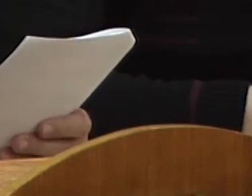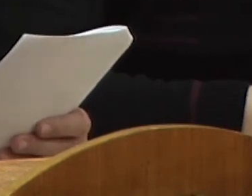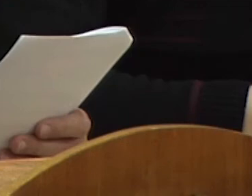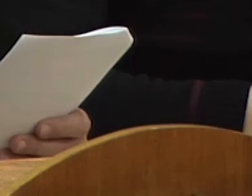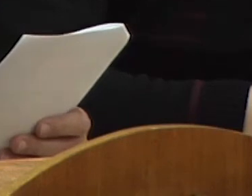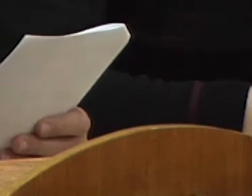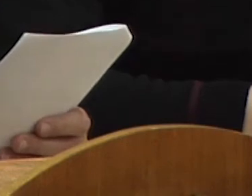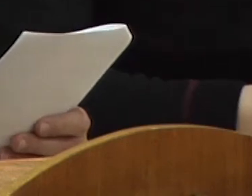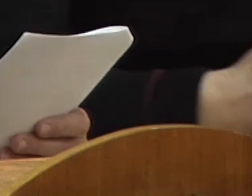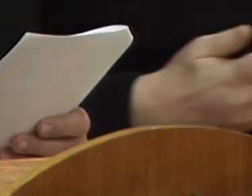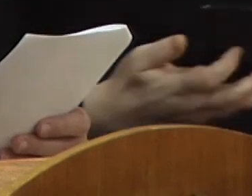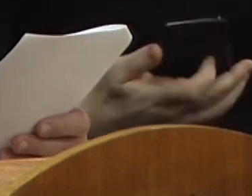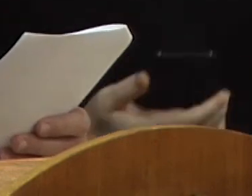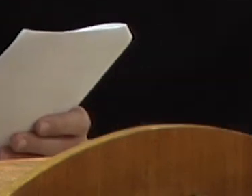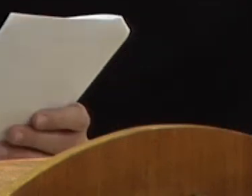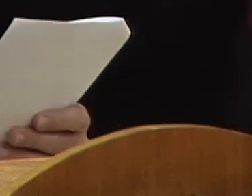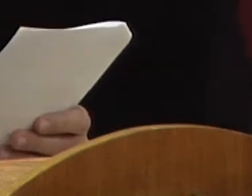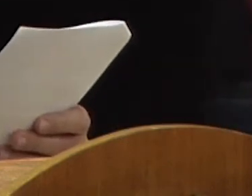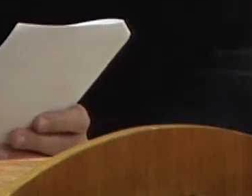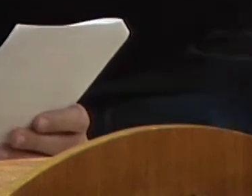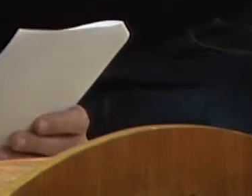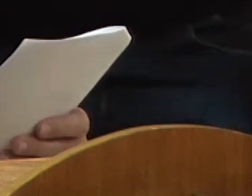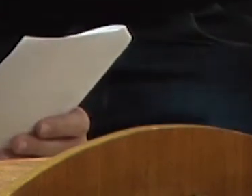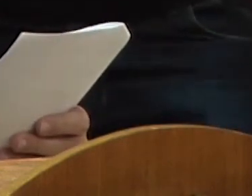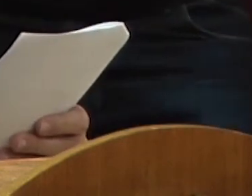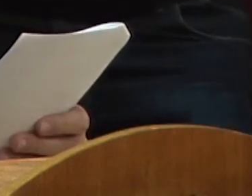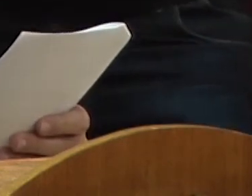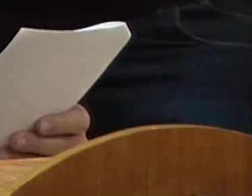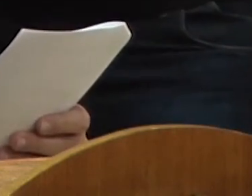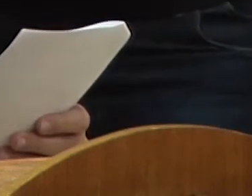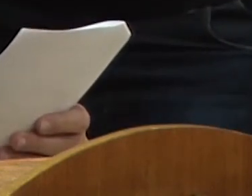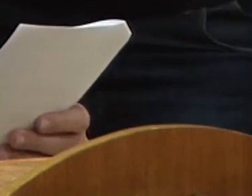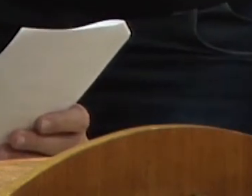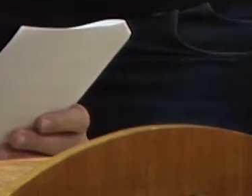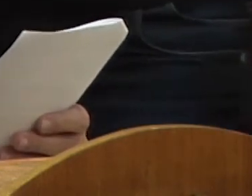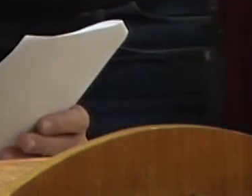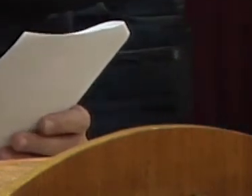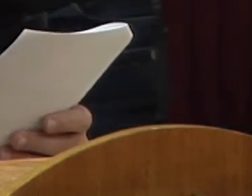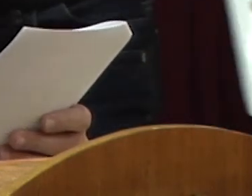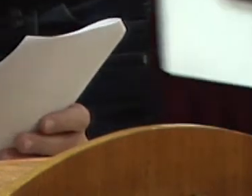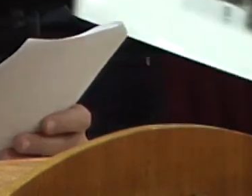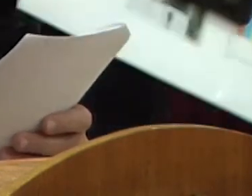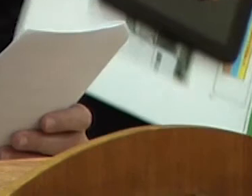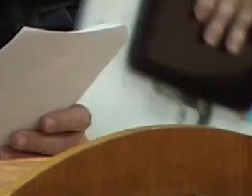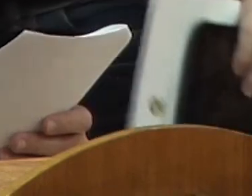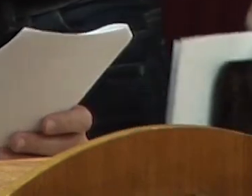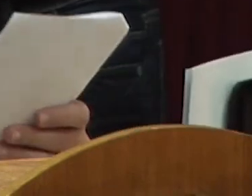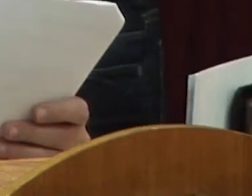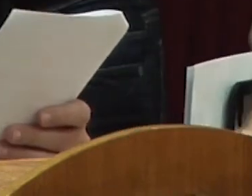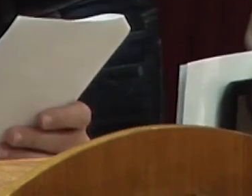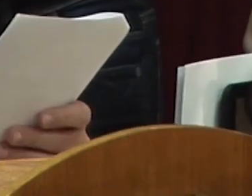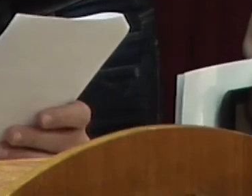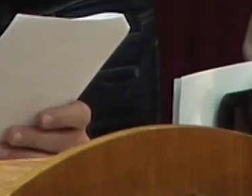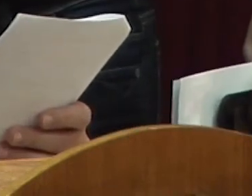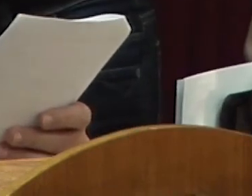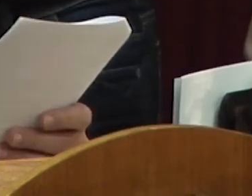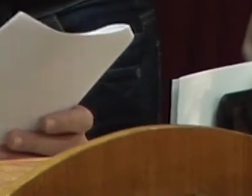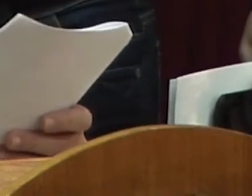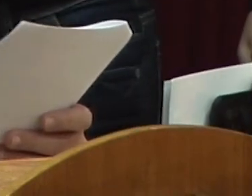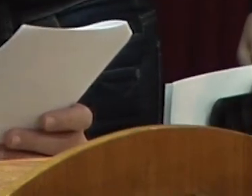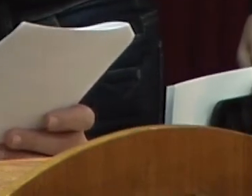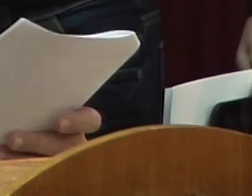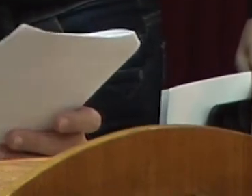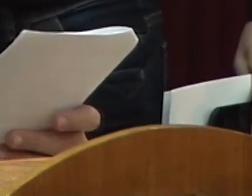tratado, declaramos encerrados os trabalhos da presente sessão plenária ordinária, convocando os senhores vereadores para a próxima sessão ordinária, a realizar-se no dia 20 de